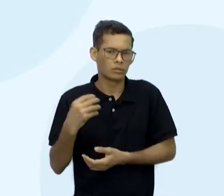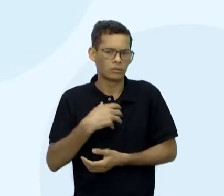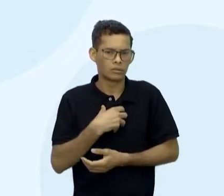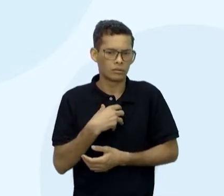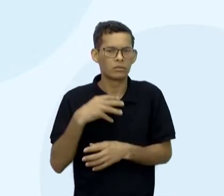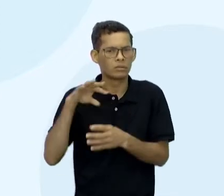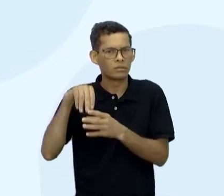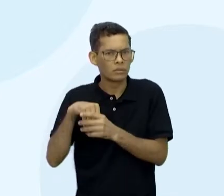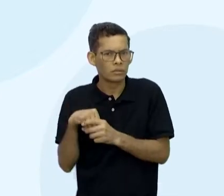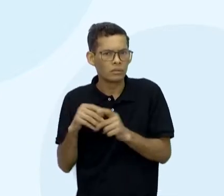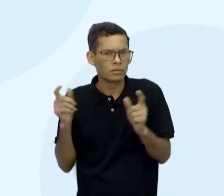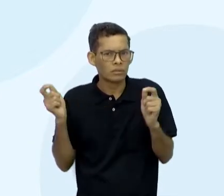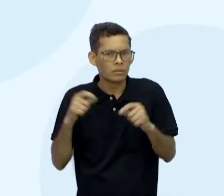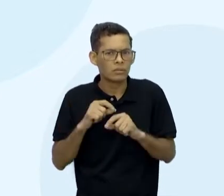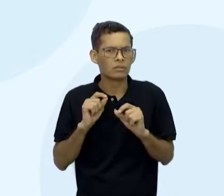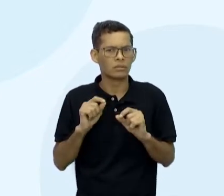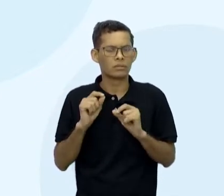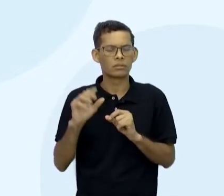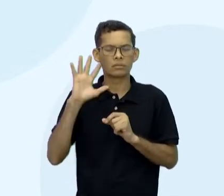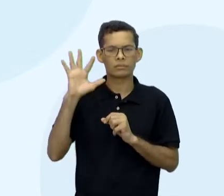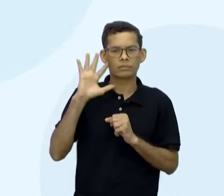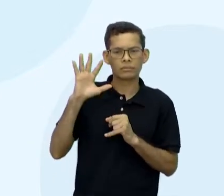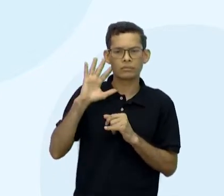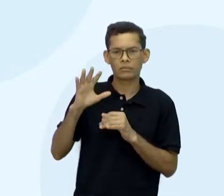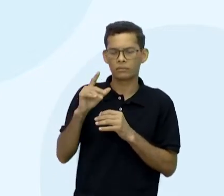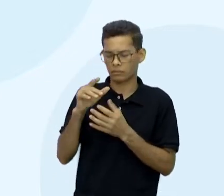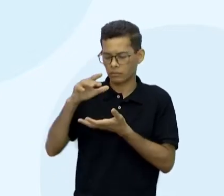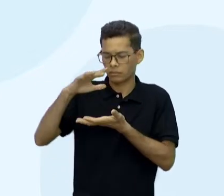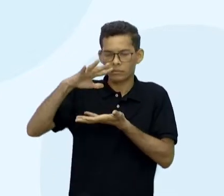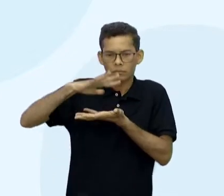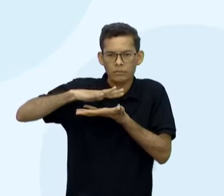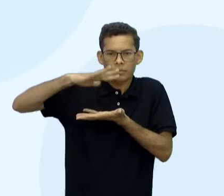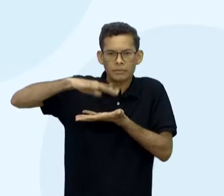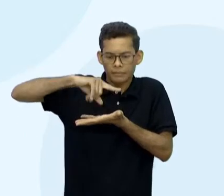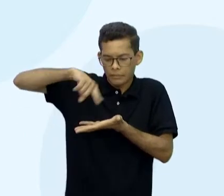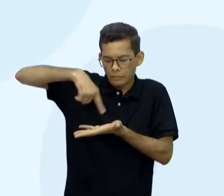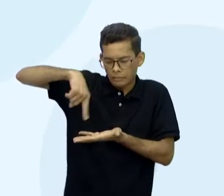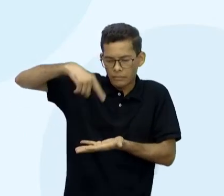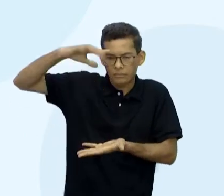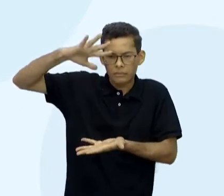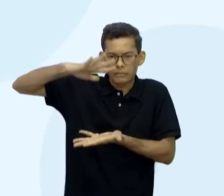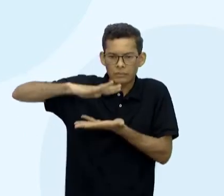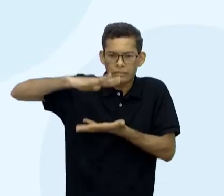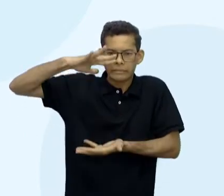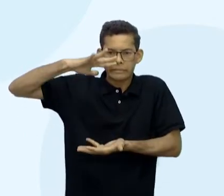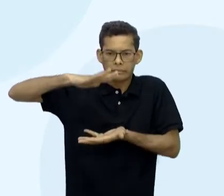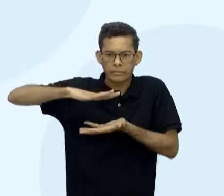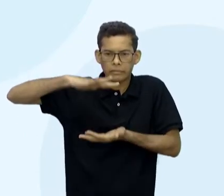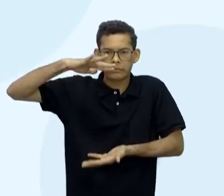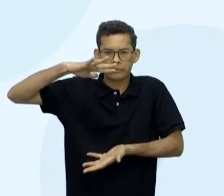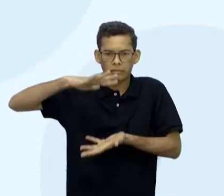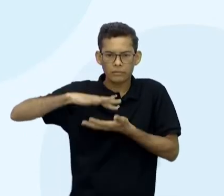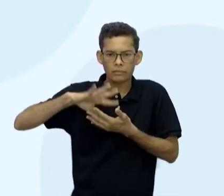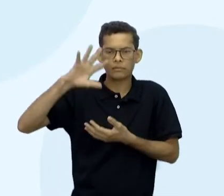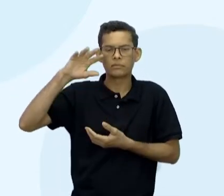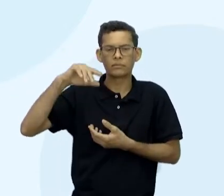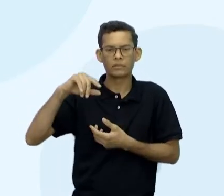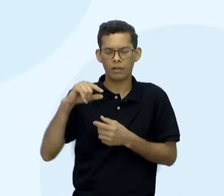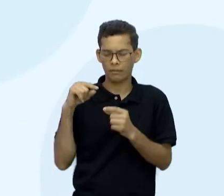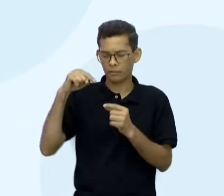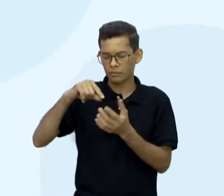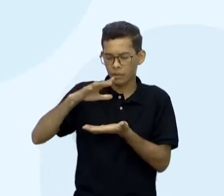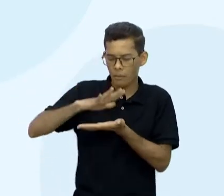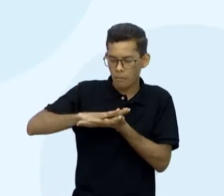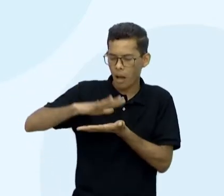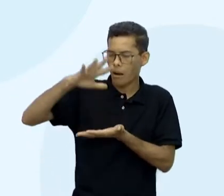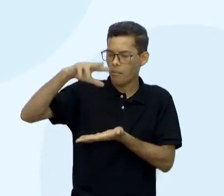aqui um bloco, aqui um aqui, a mola, e aqui um bloquinho, né? Então, você estaria aqui o quê? Oscilando